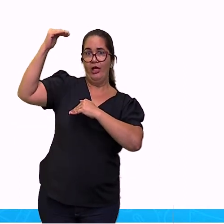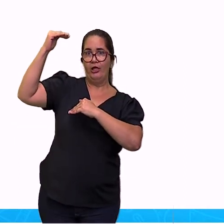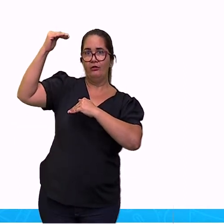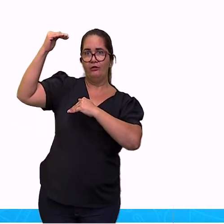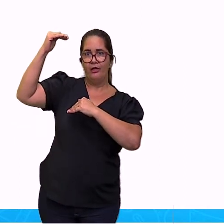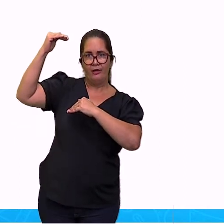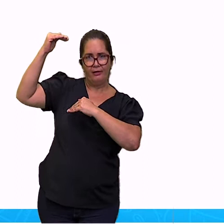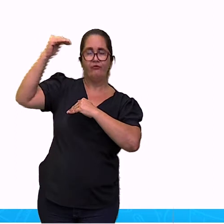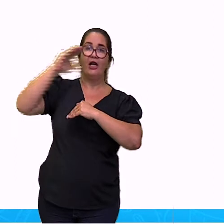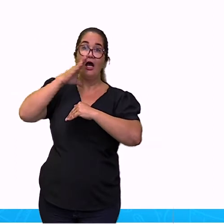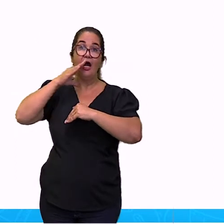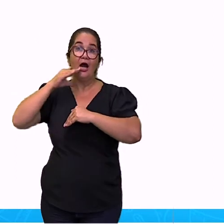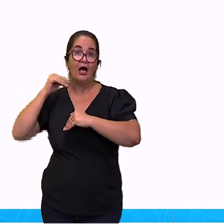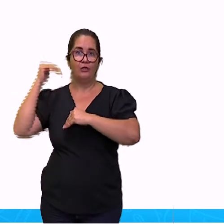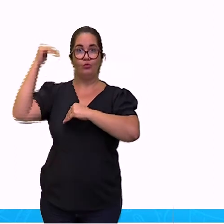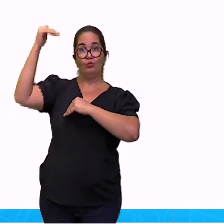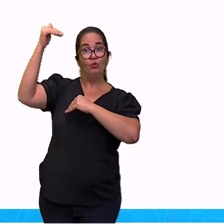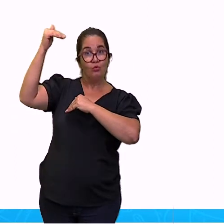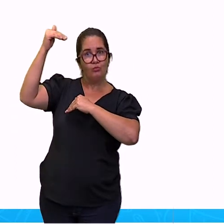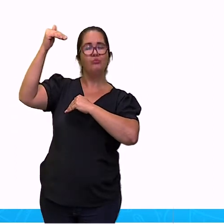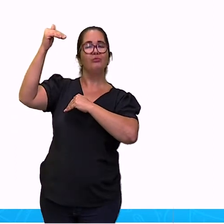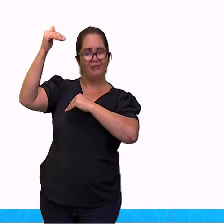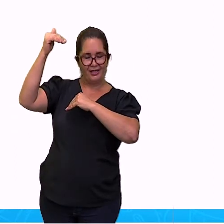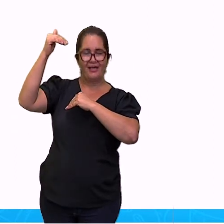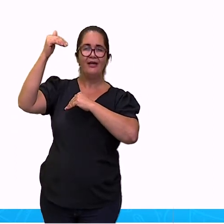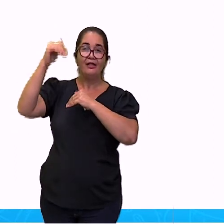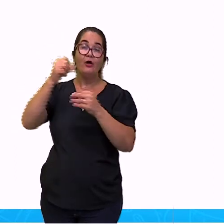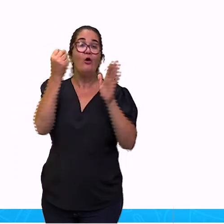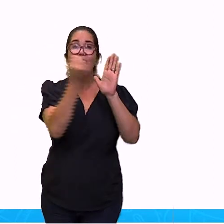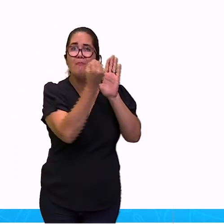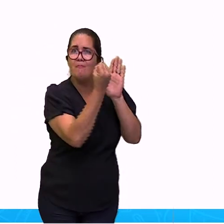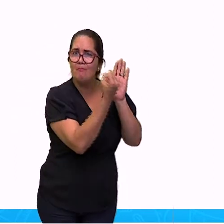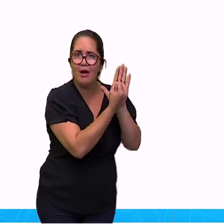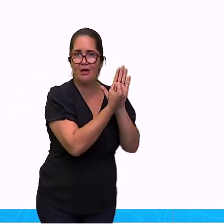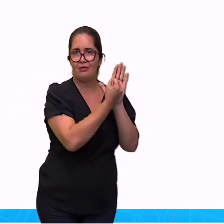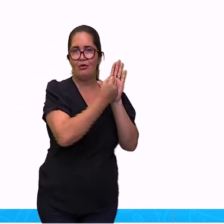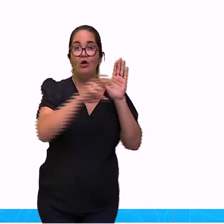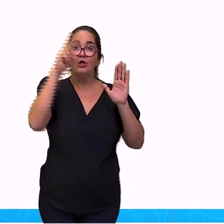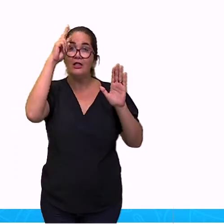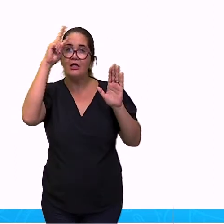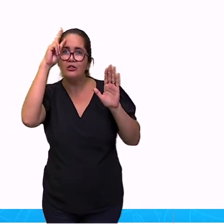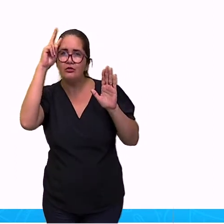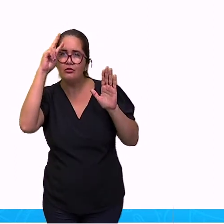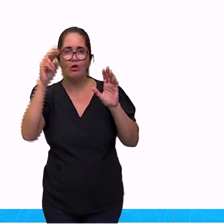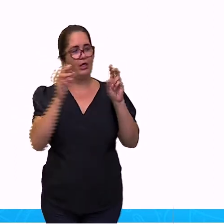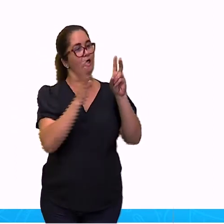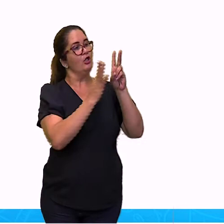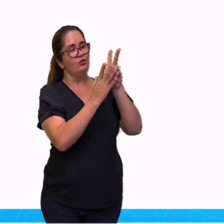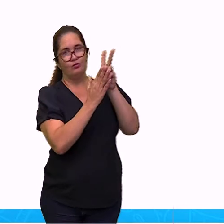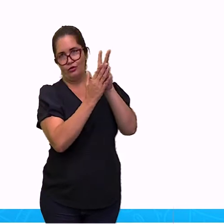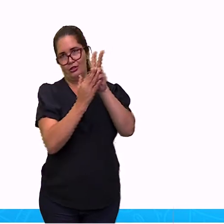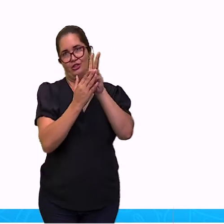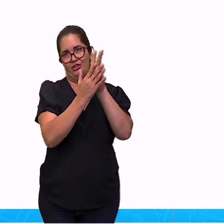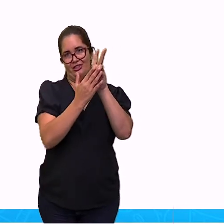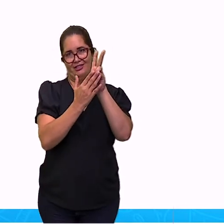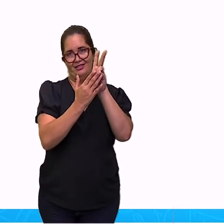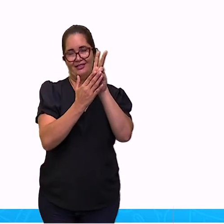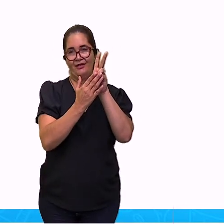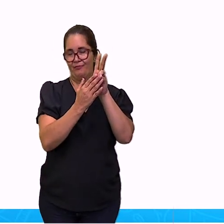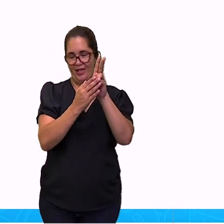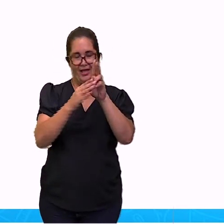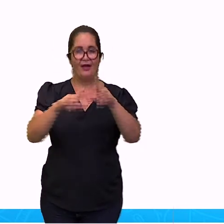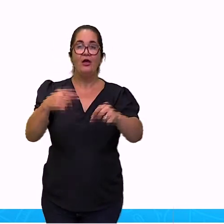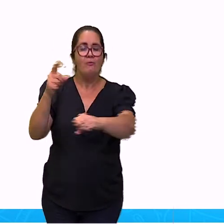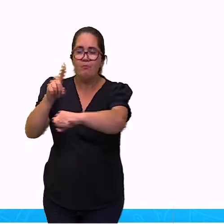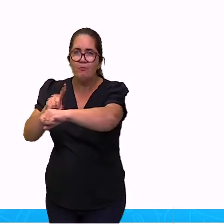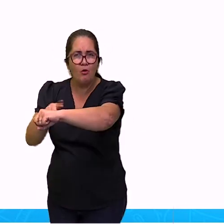São comumente usados diversos instrumentos musicais, além de tontes, amuletos e imagem, e também